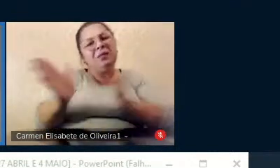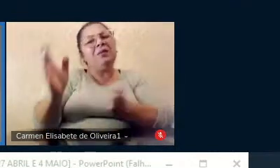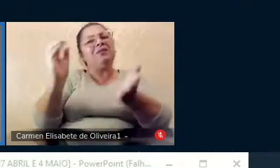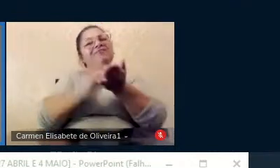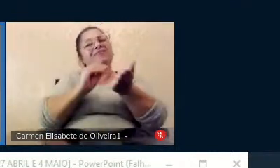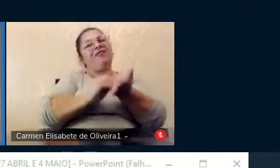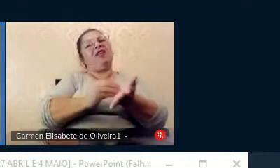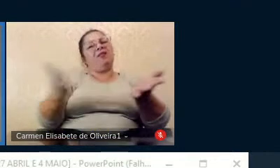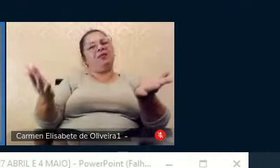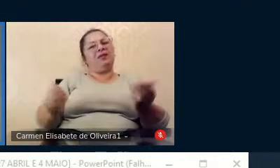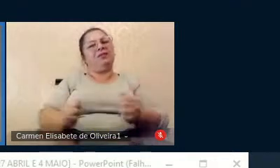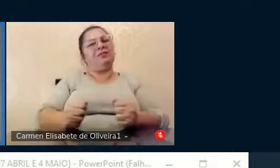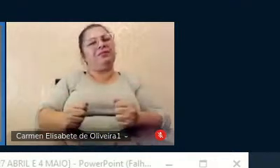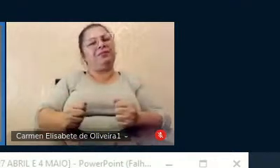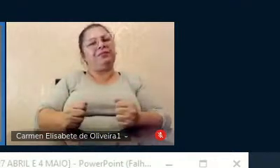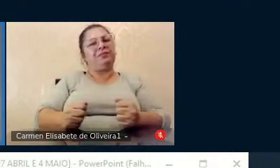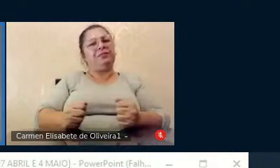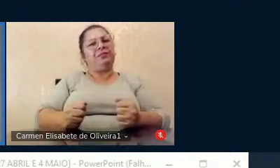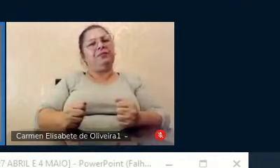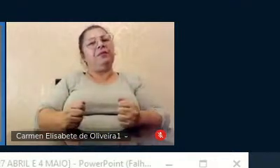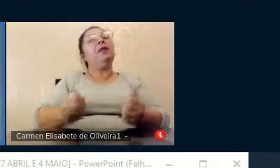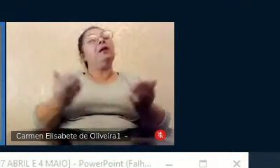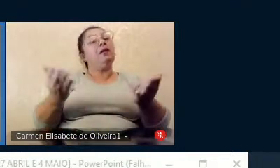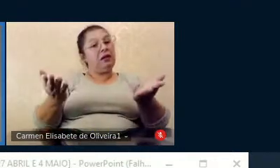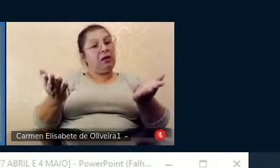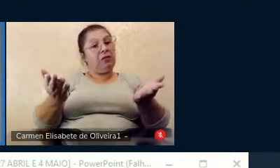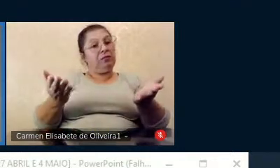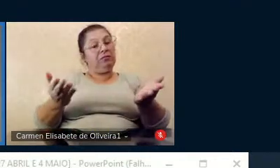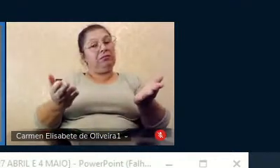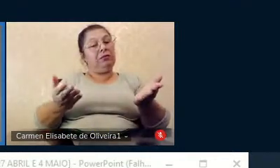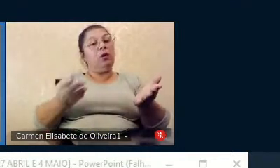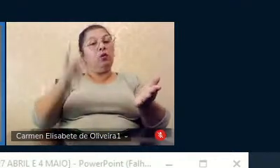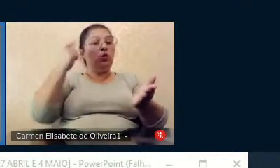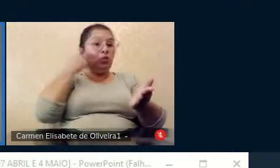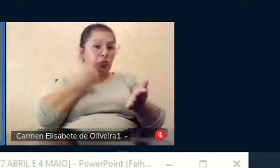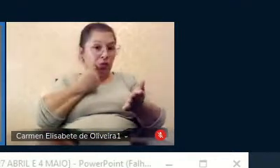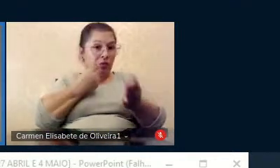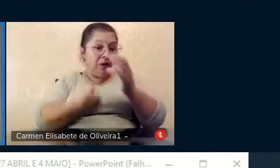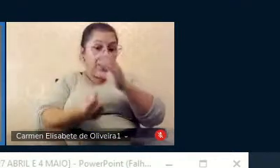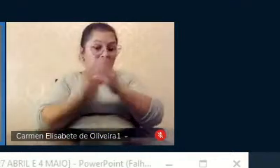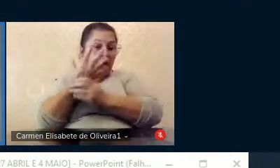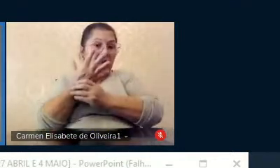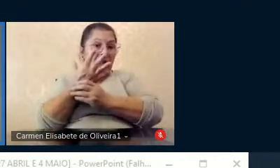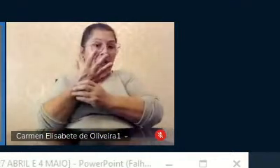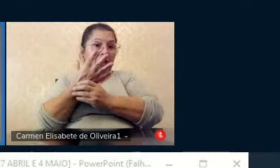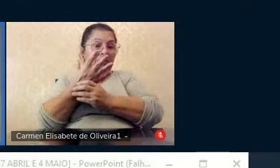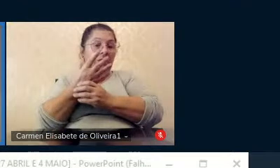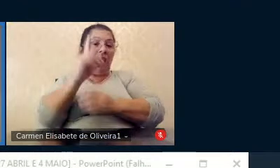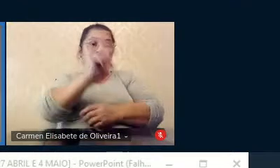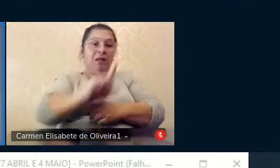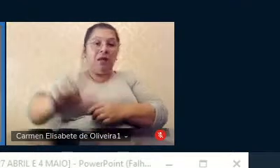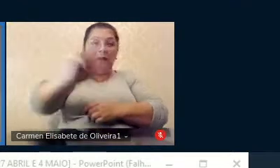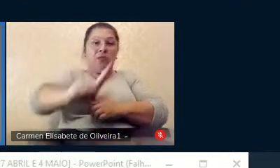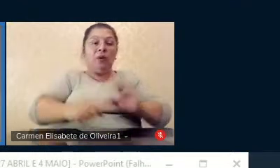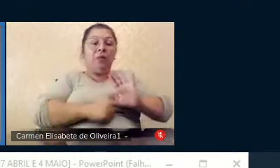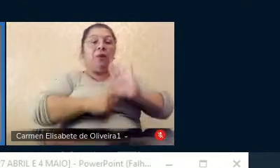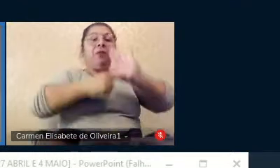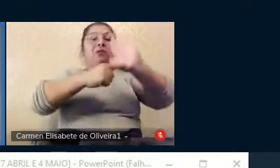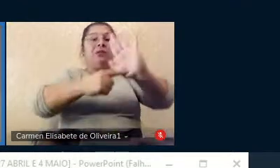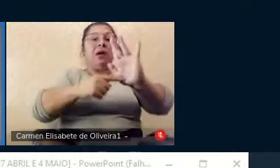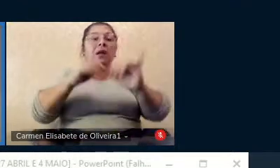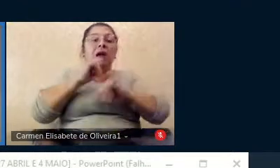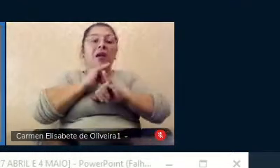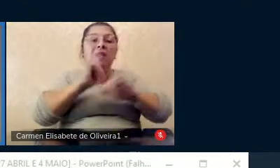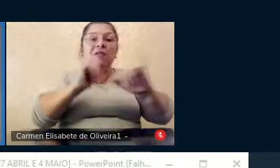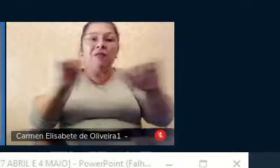os surdos. Então, eles fazem essas produções literárias em forma de depoimento, de narrativas, com o objetivo de